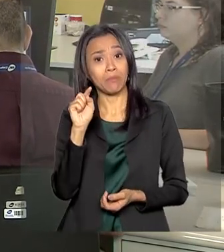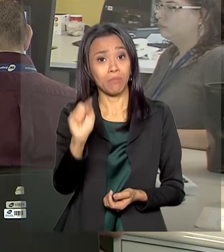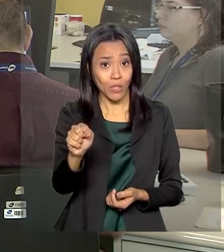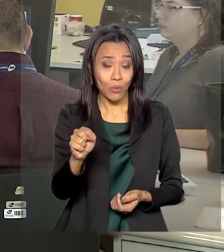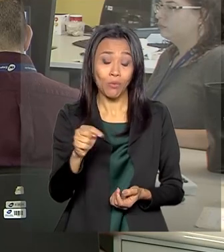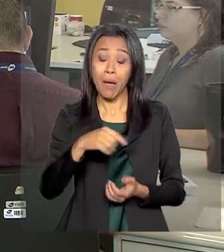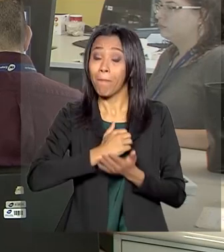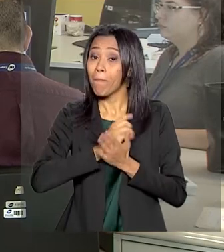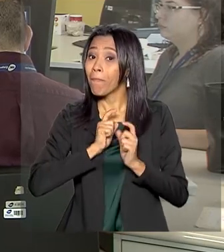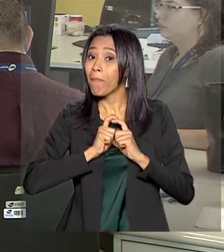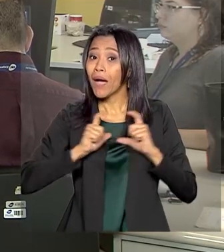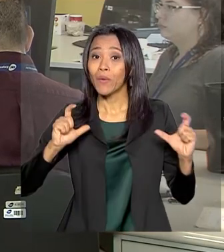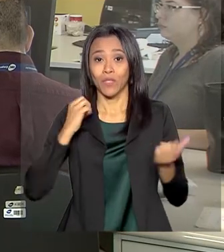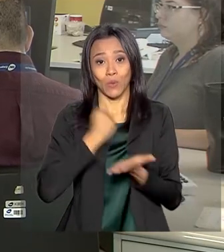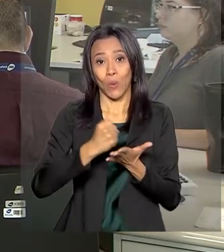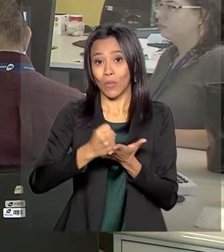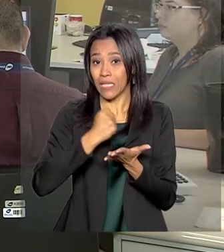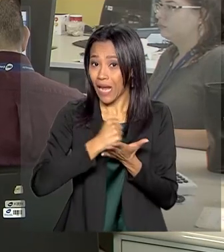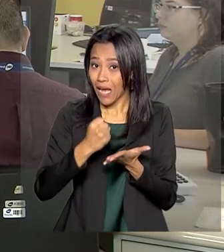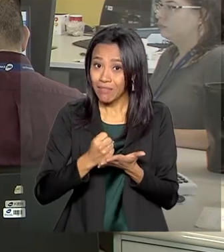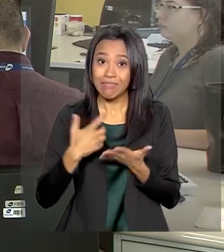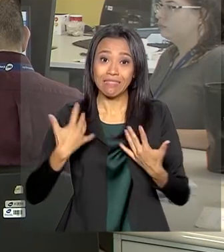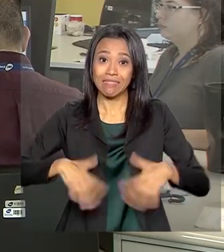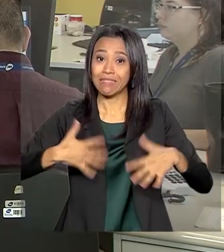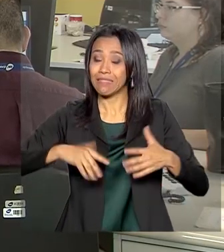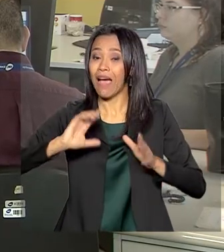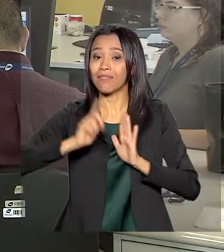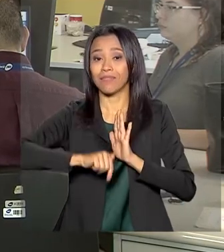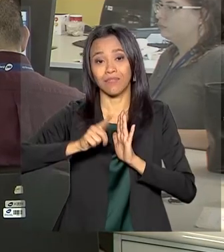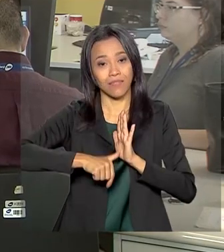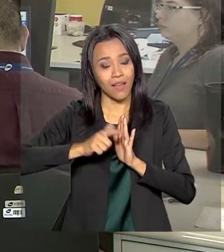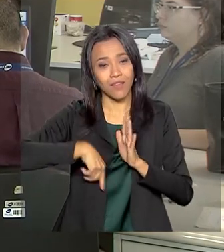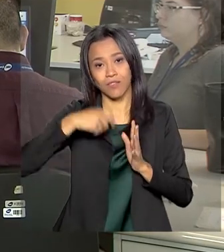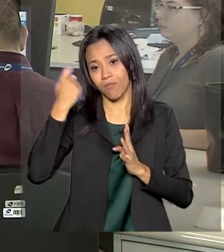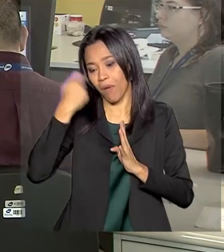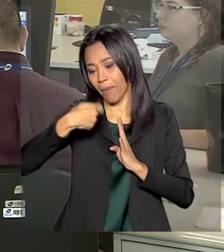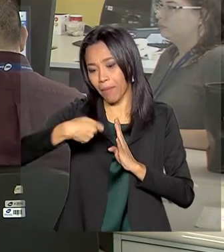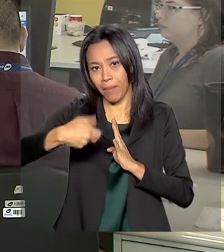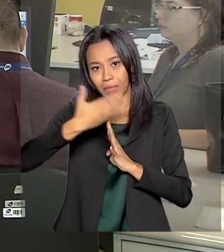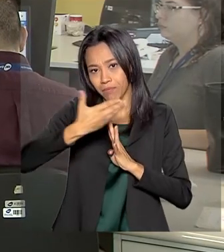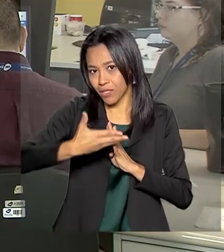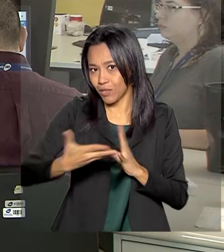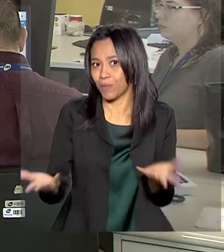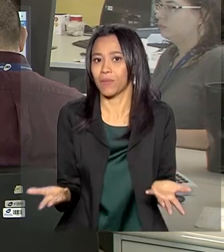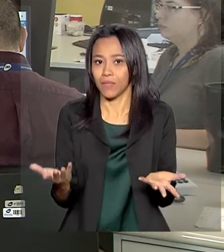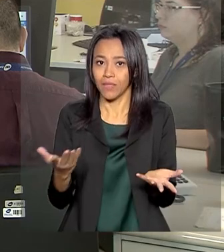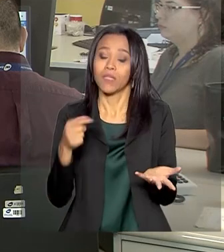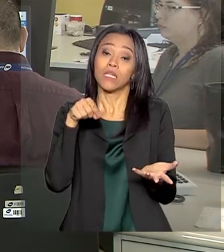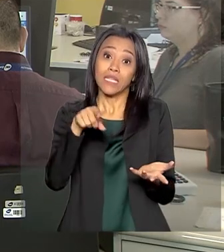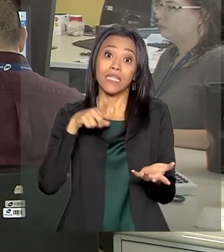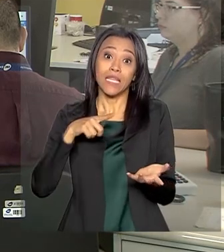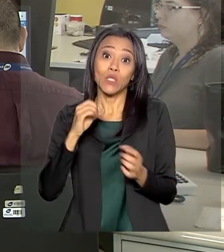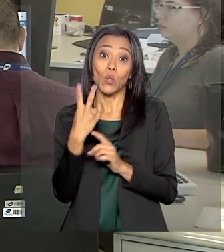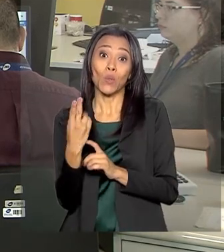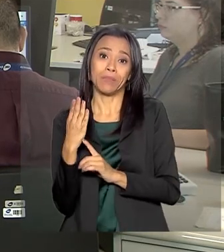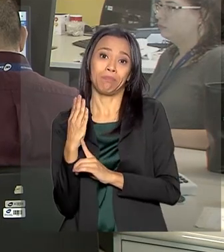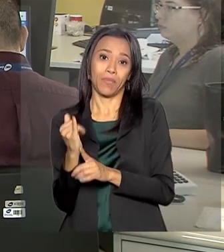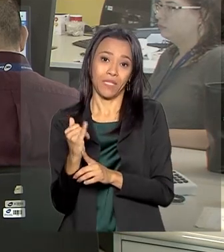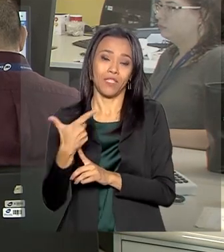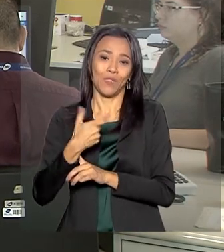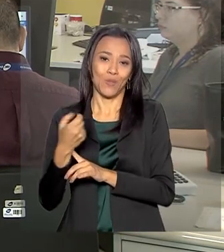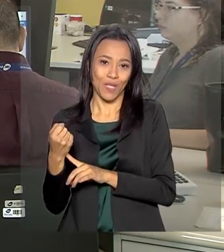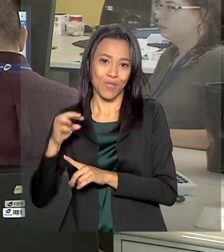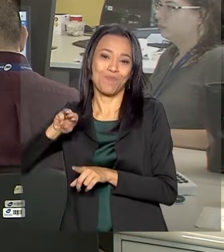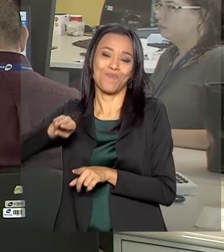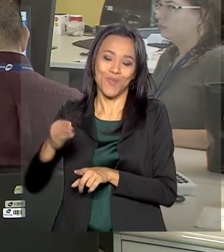financiamento na fase de amortização e com atraso no pagamento das prestações. O saldo devedor alcança R$ 2,2